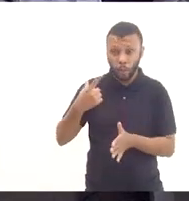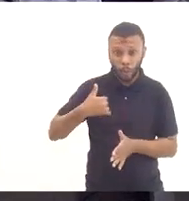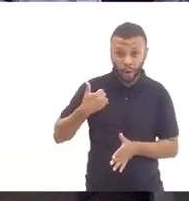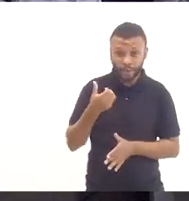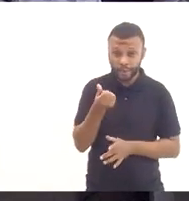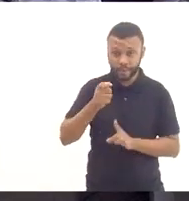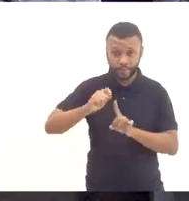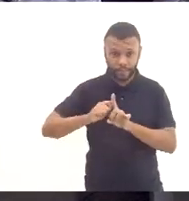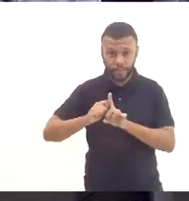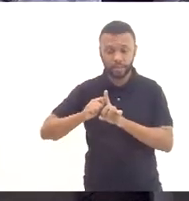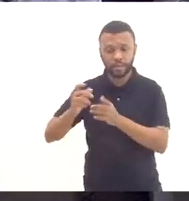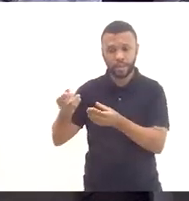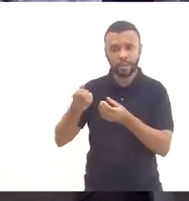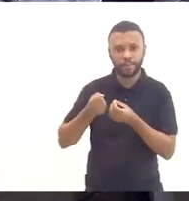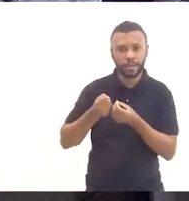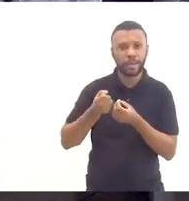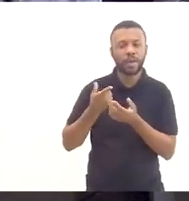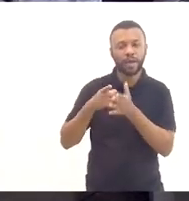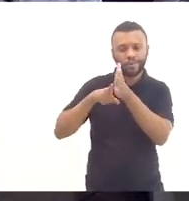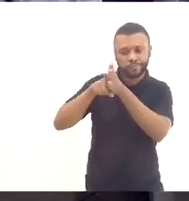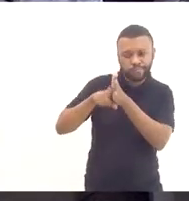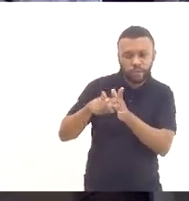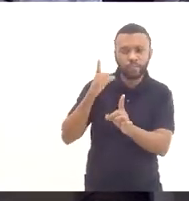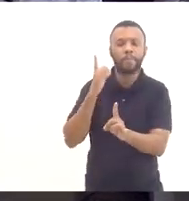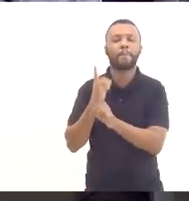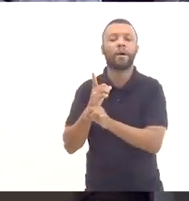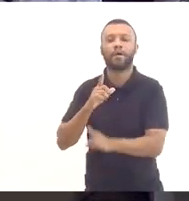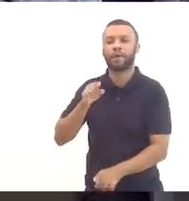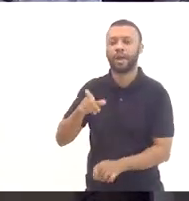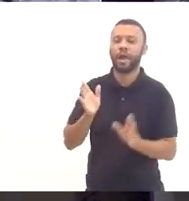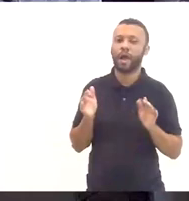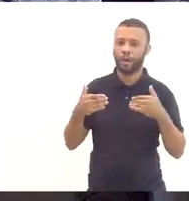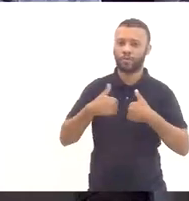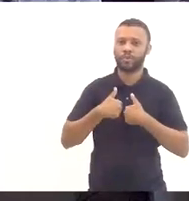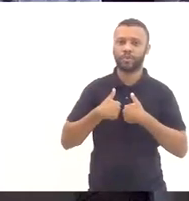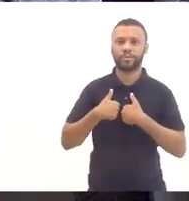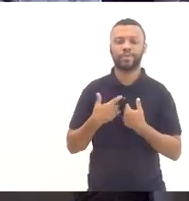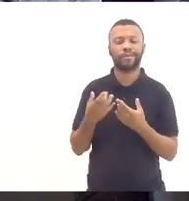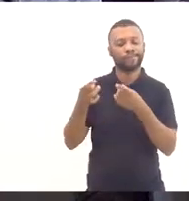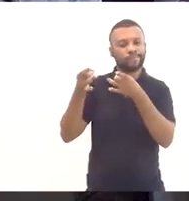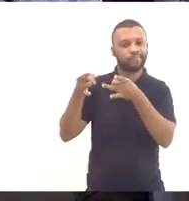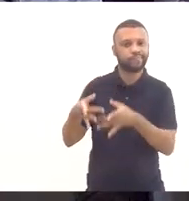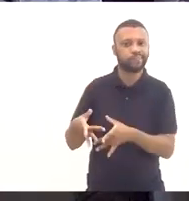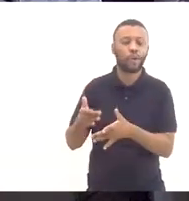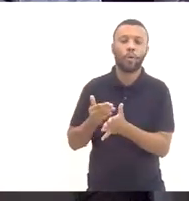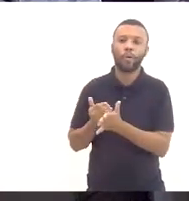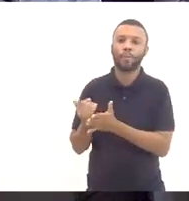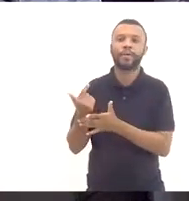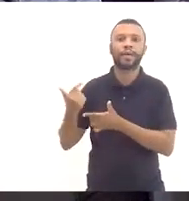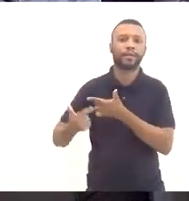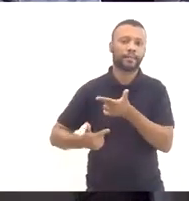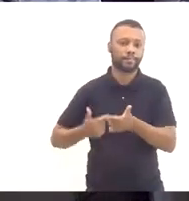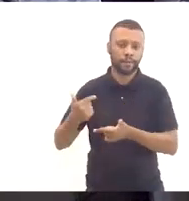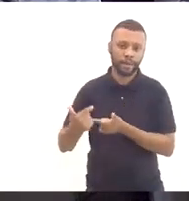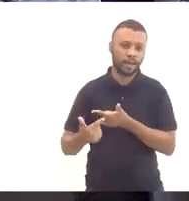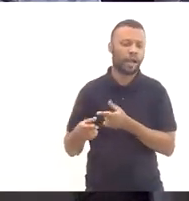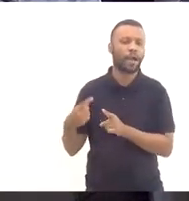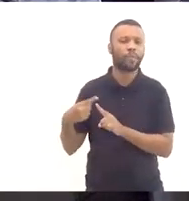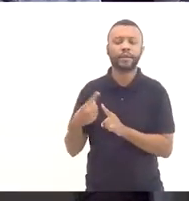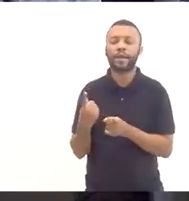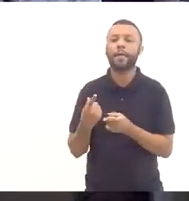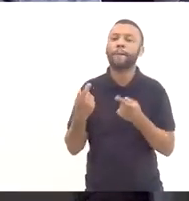meio eu abri mão de tudo e eu comecei a trabalhar porque eu precisava